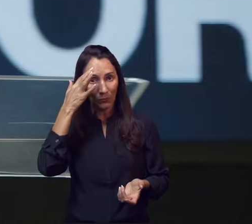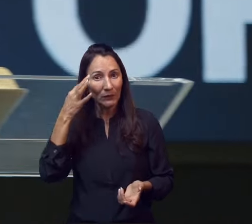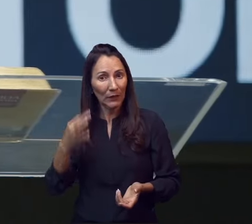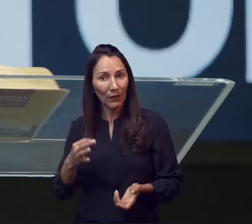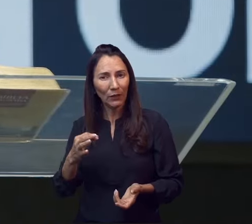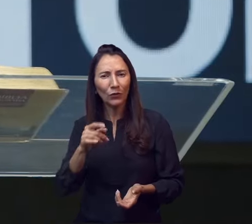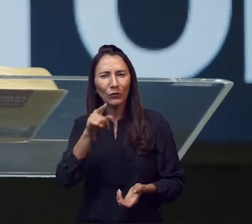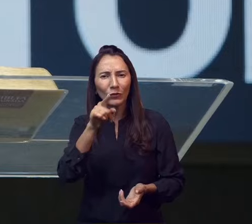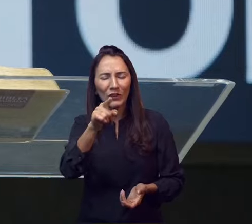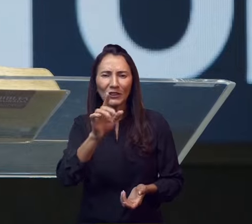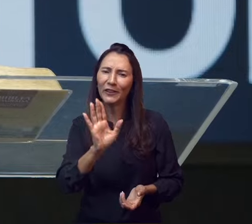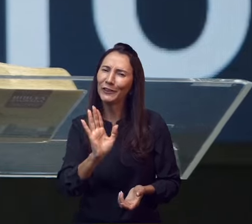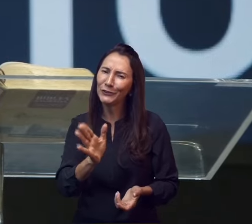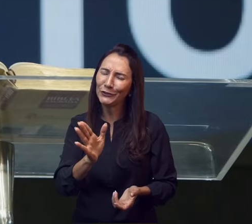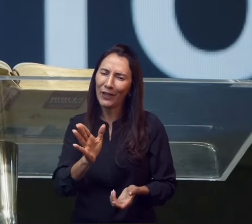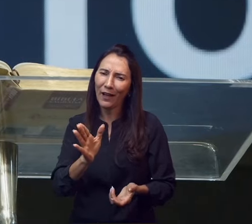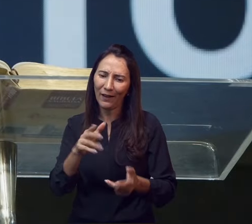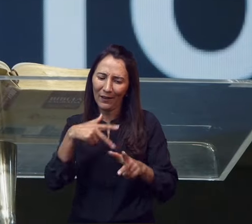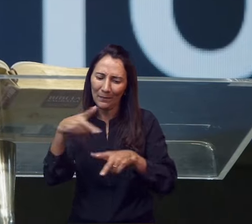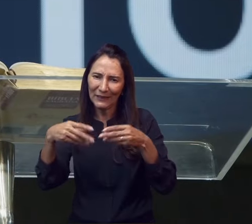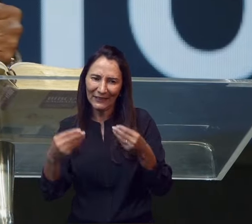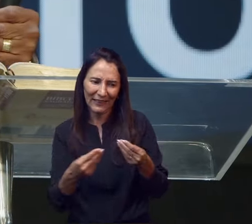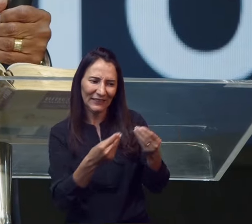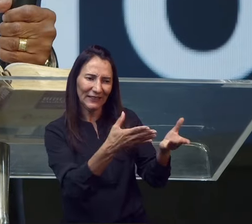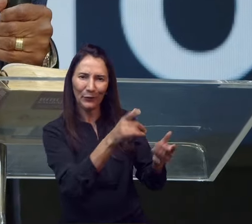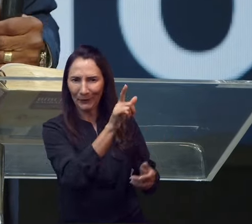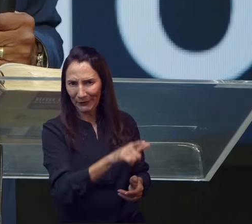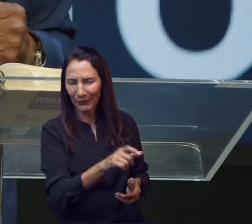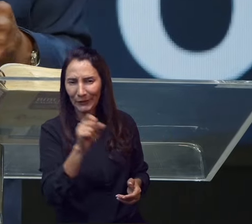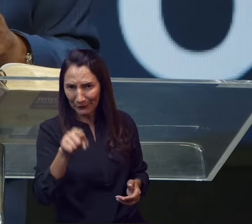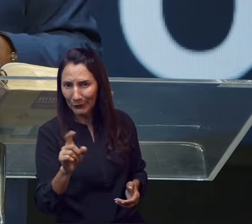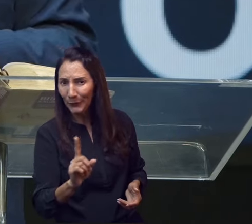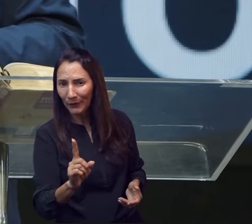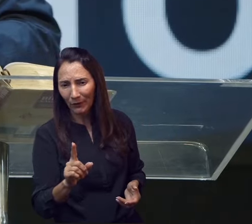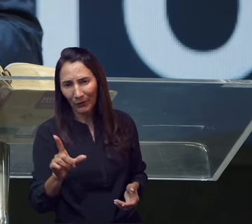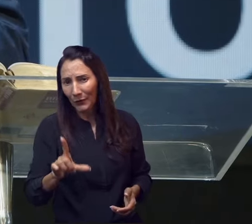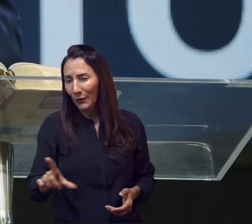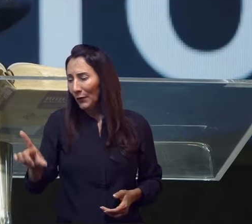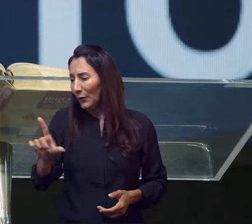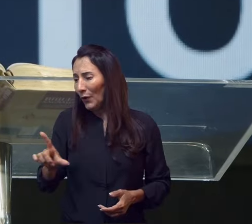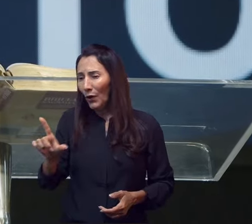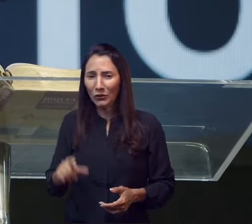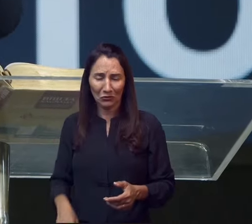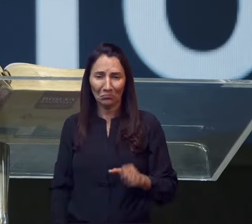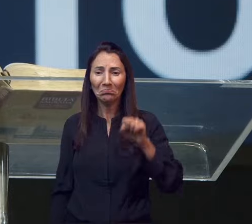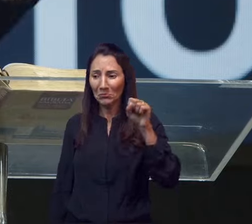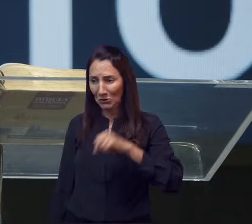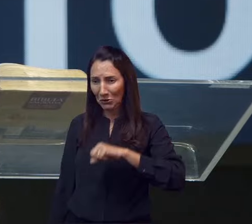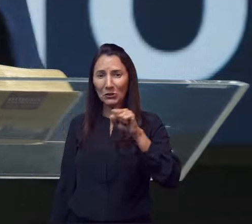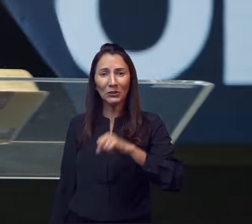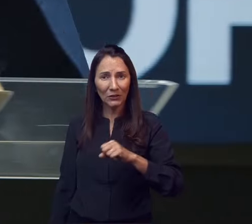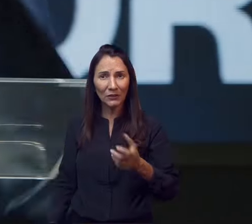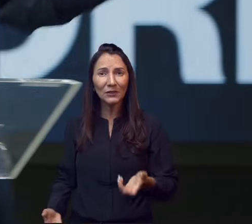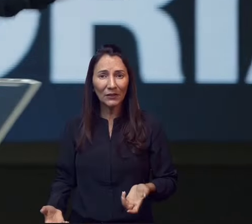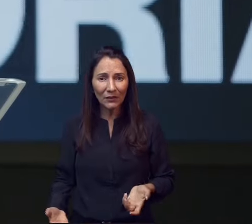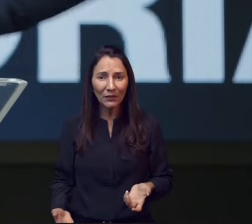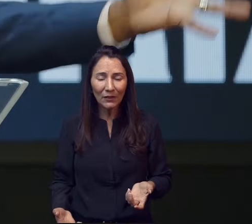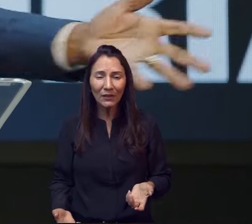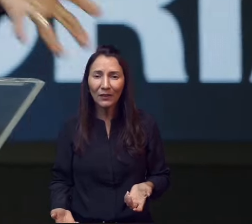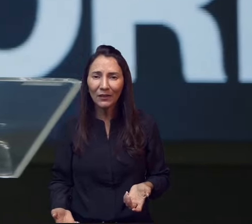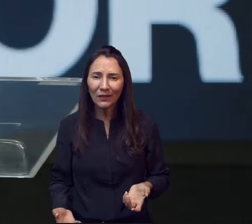já deu um presente para alguém Sim ou não Sim sim e nem era